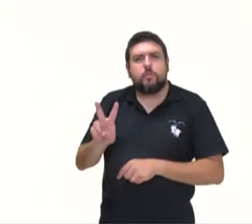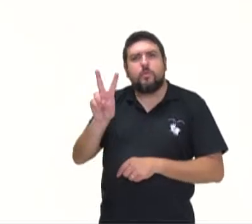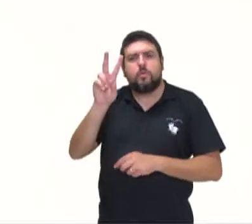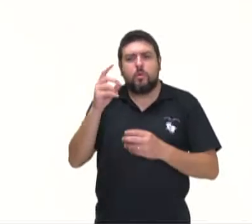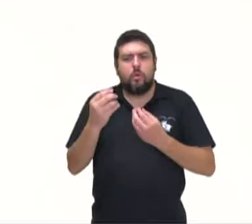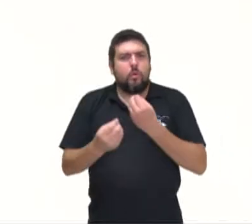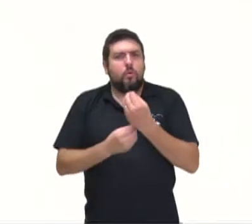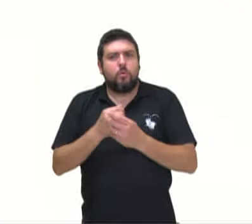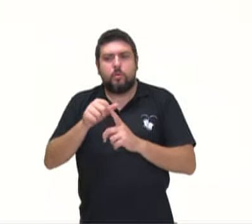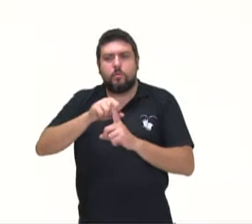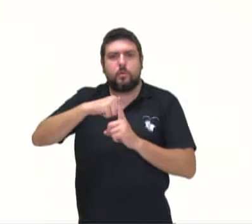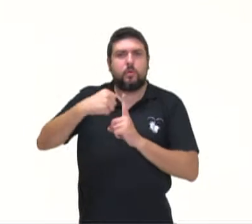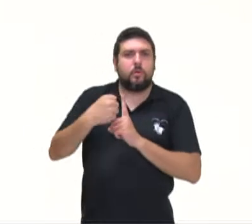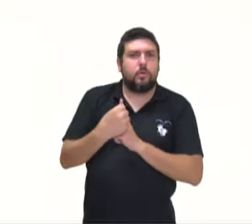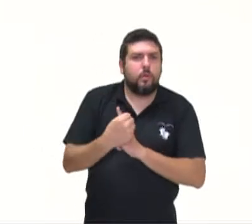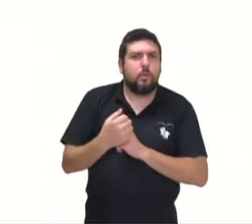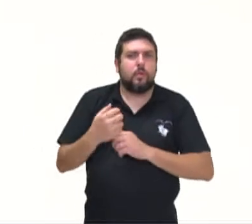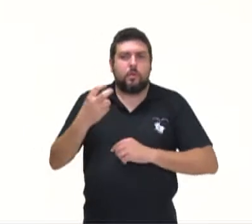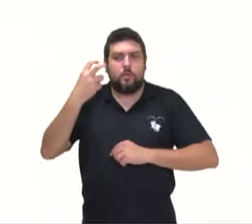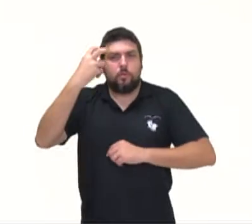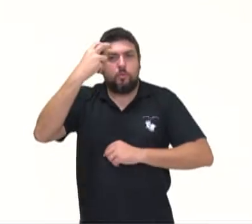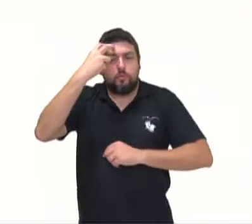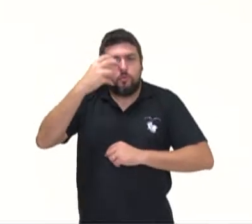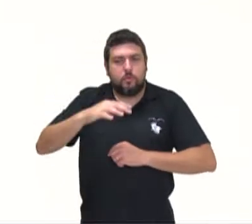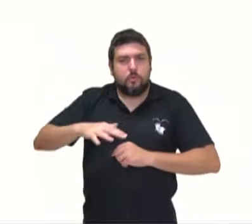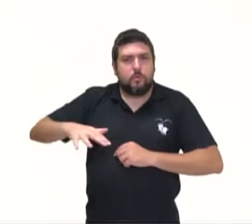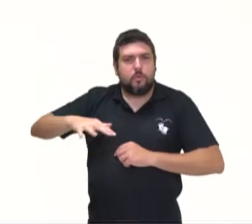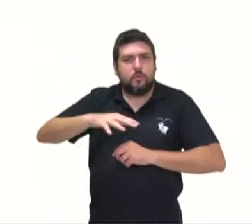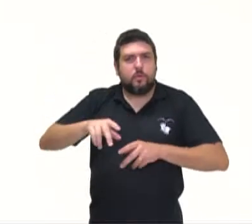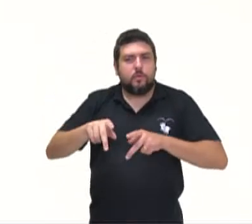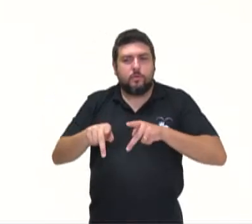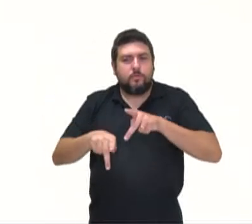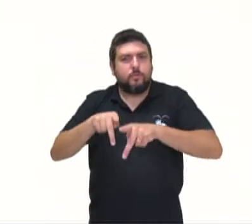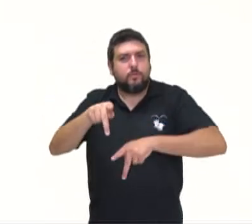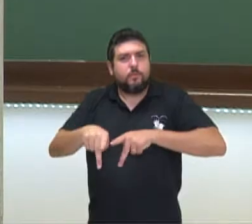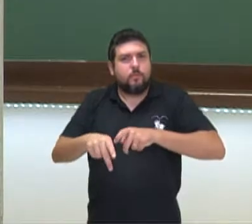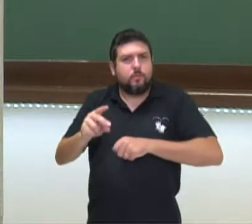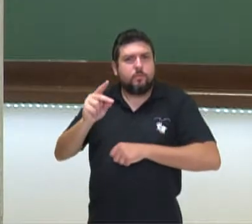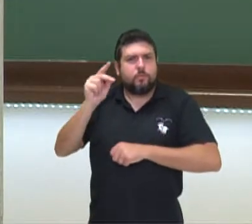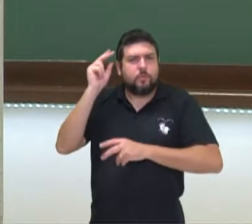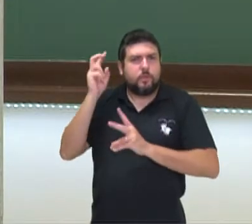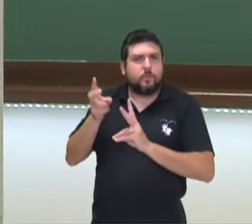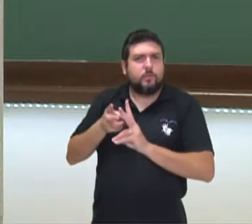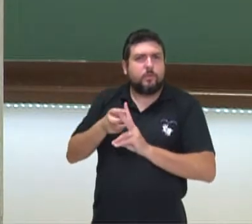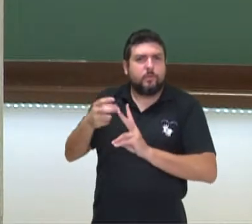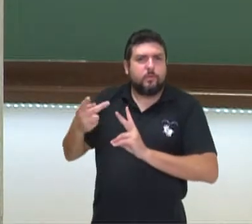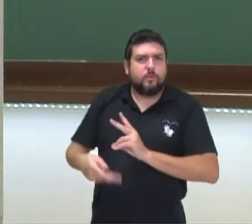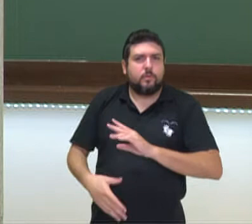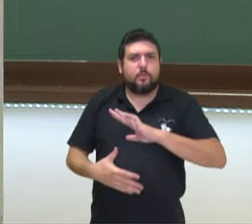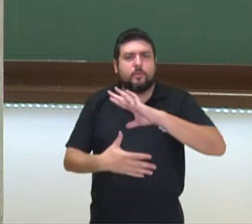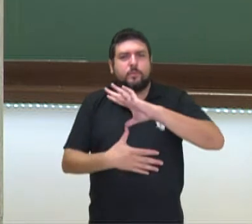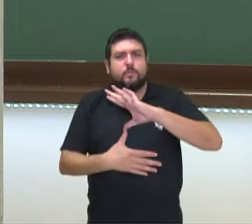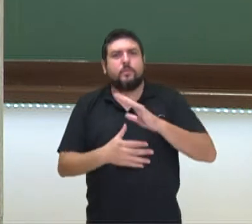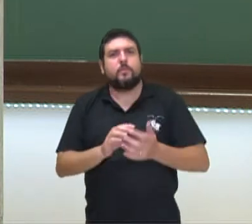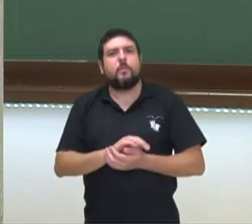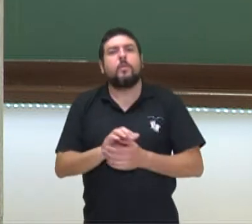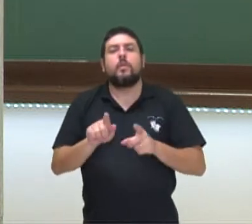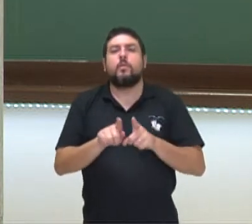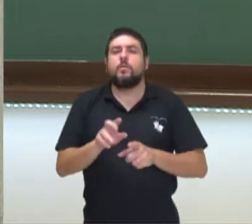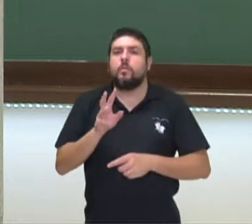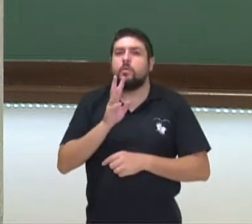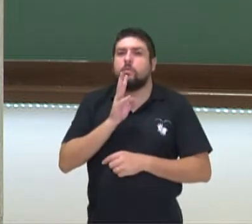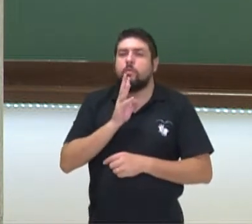cultural, tecnológica, de algumas sociedades dos povos originários aqui da América. Então vamos conhecer,